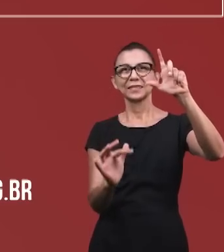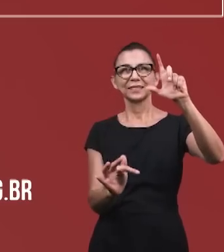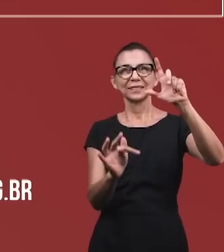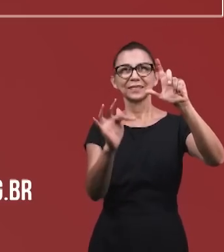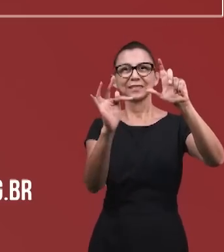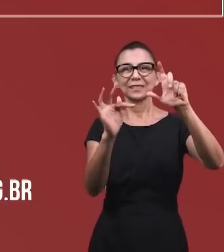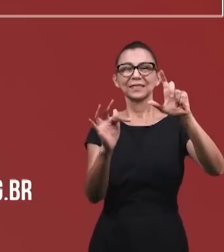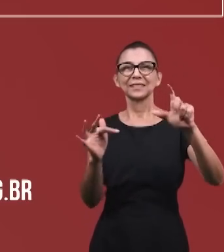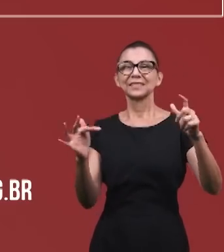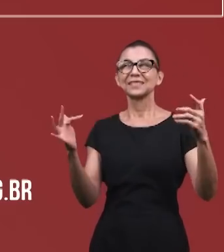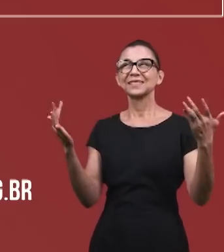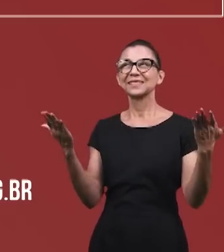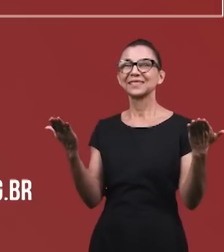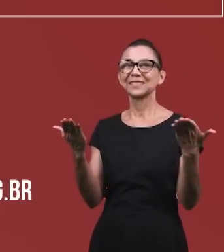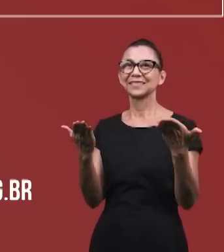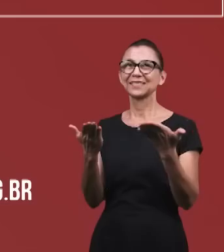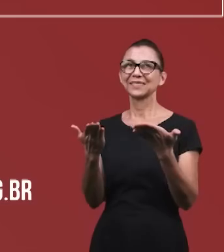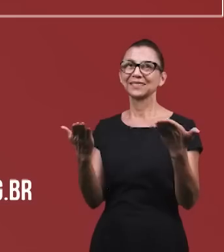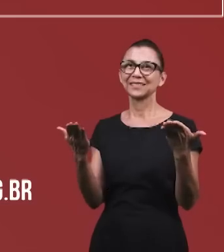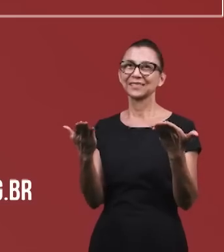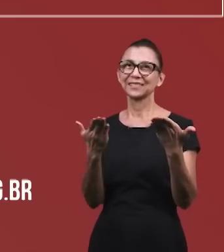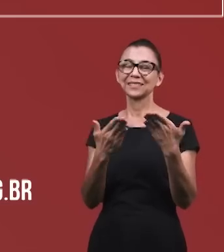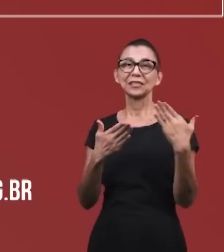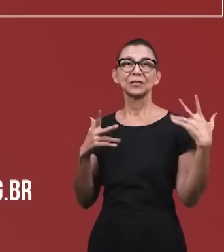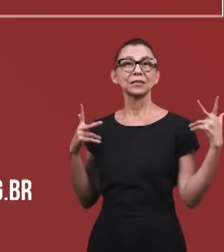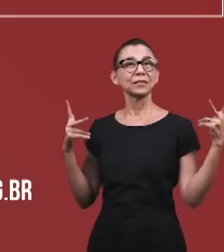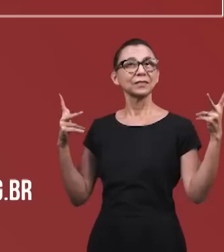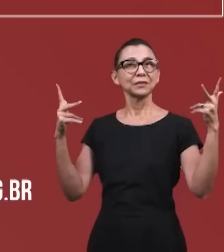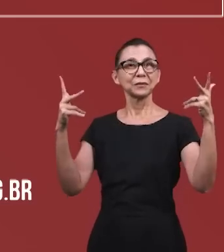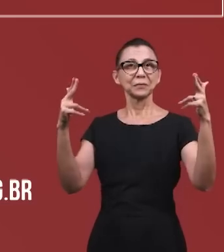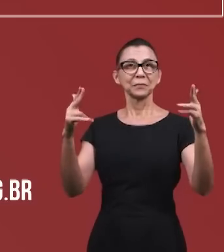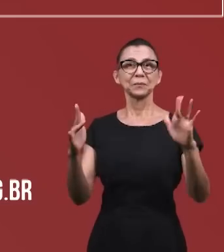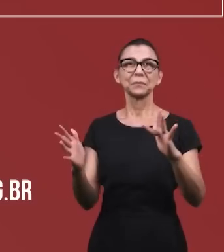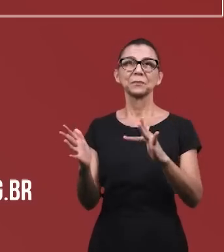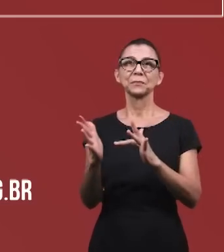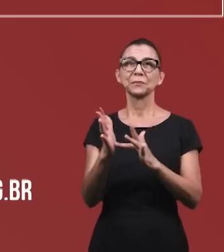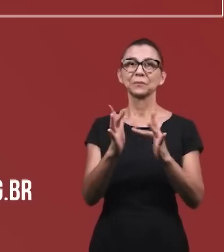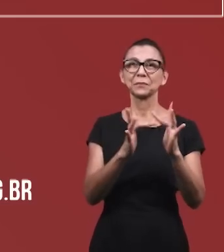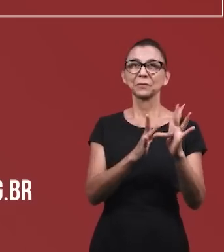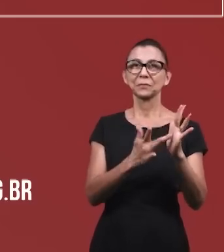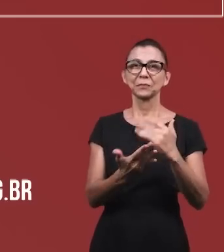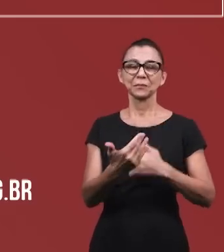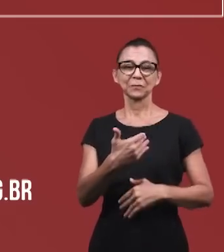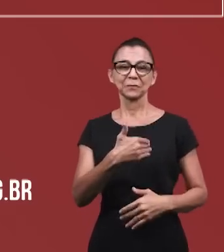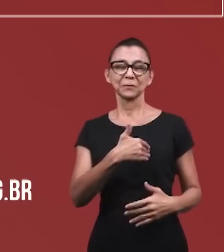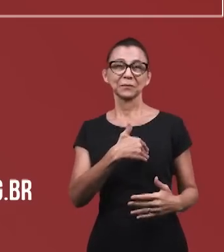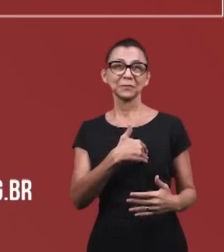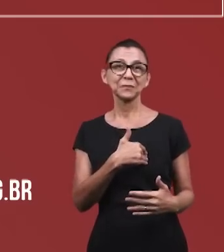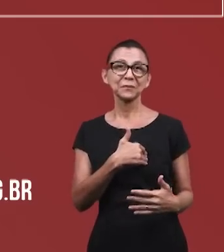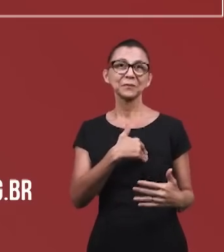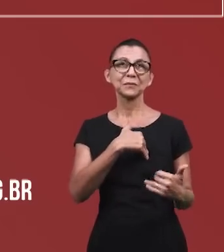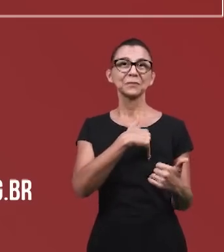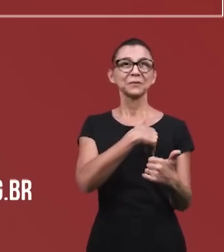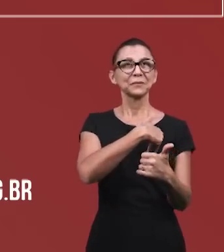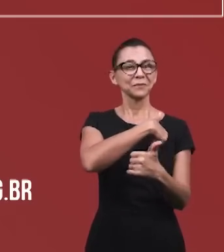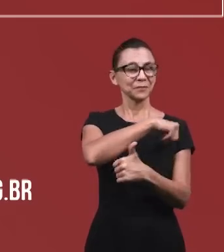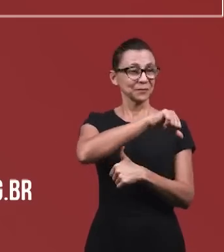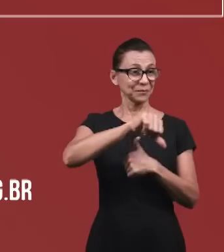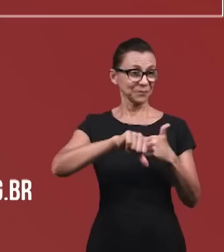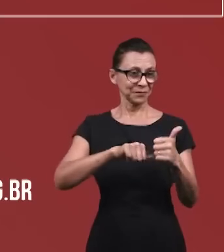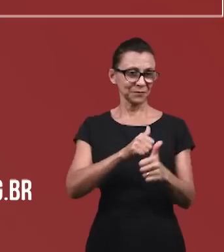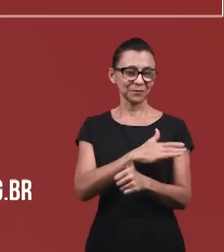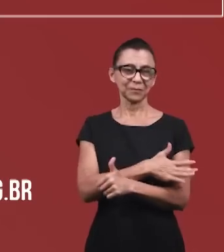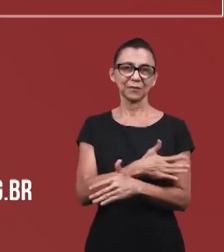que Cristo tem por mim. Jesus achou-me,